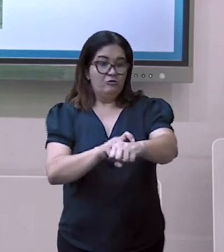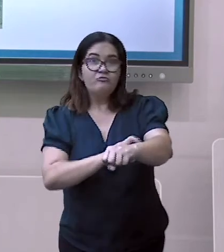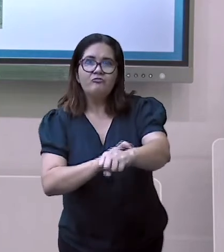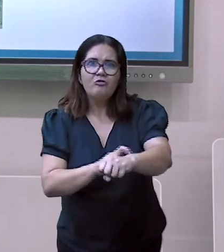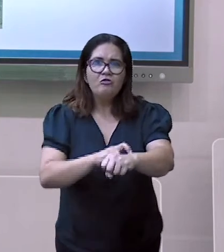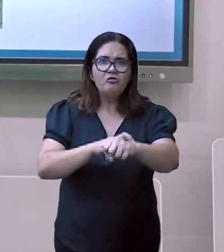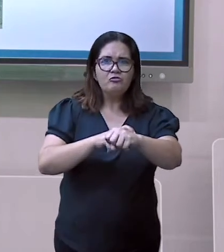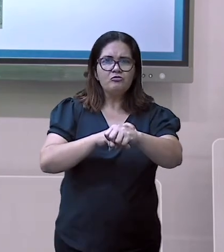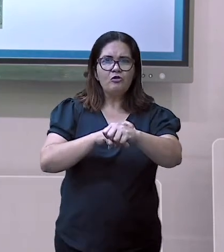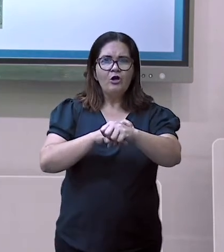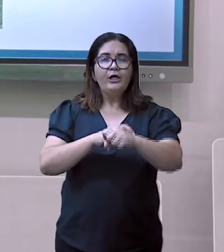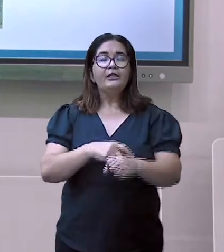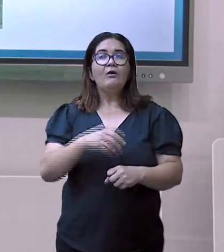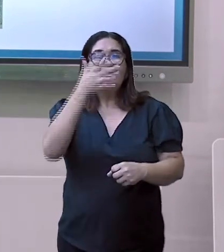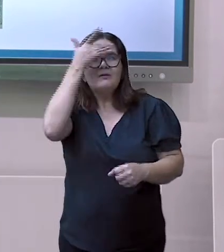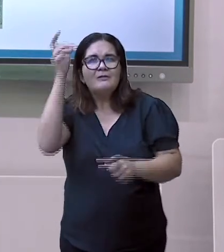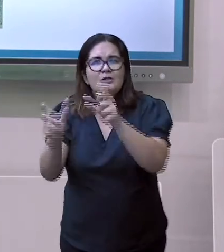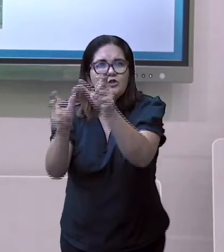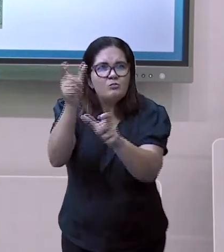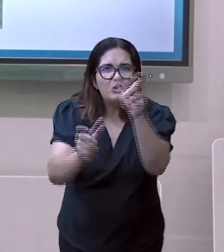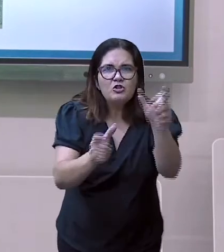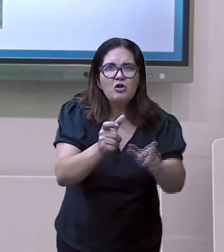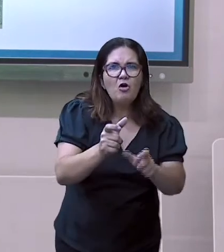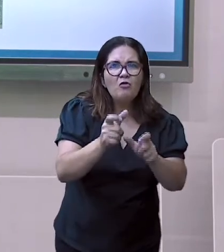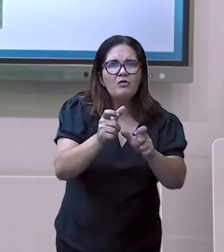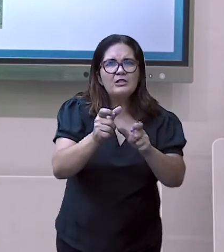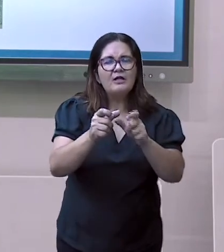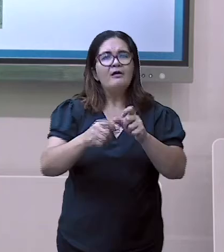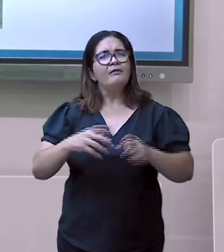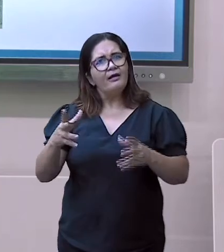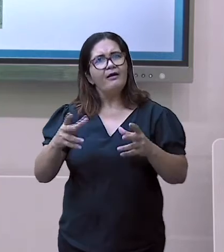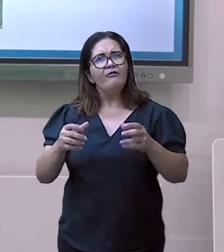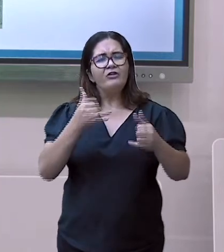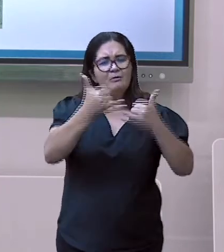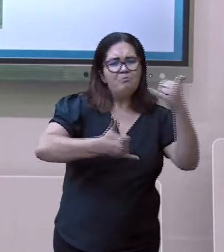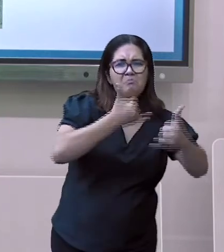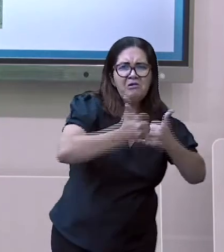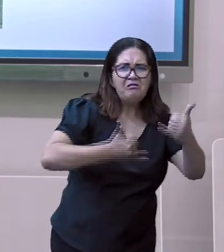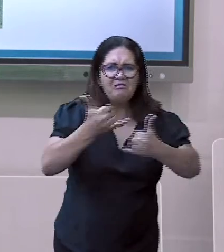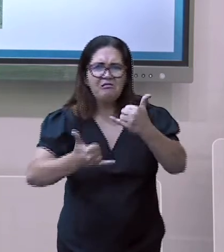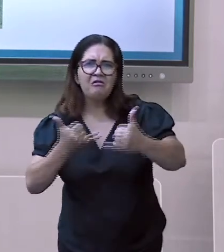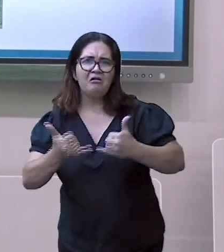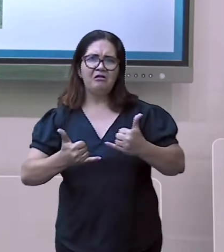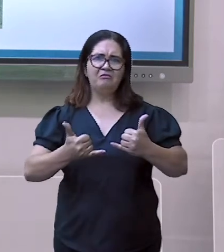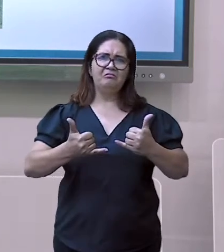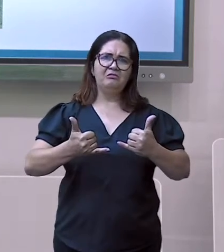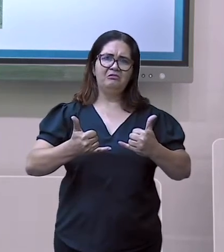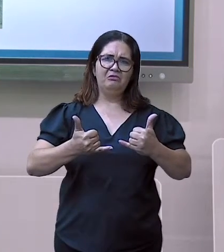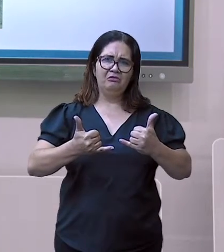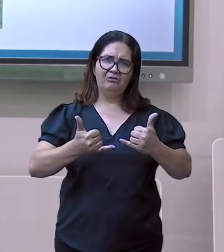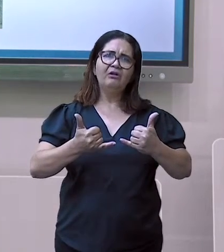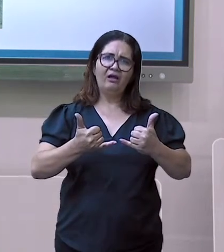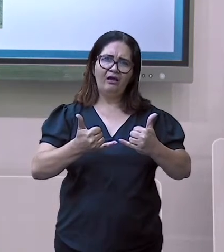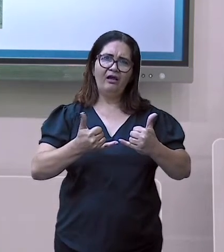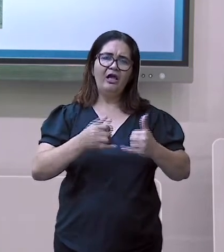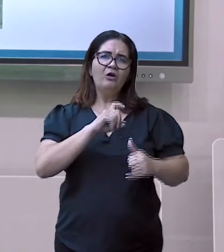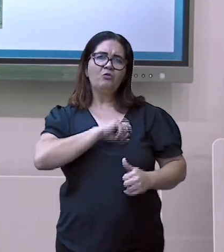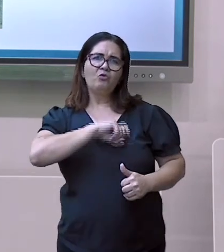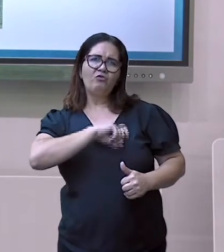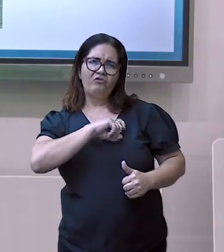ferroadas, tapas e assim sucessivamente, fazendo com que esse animal